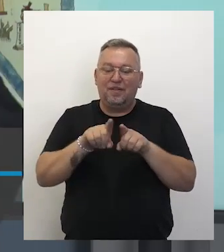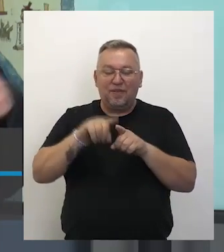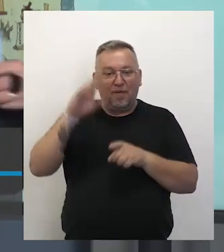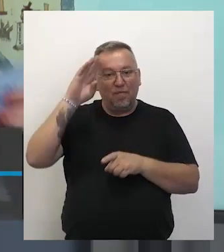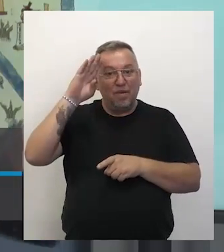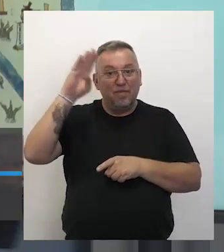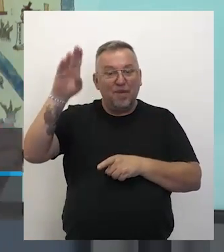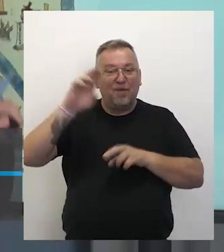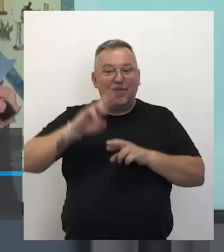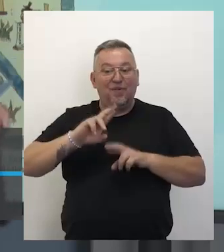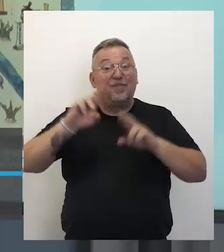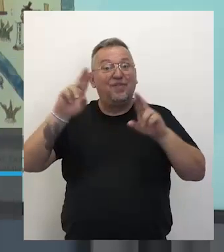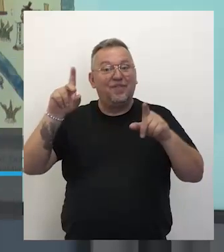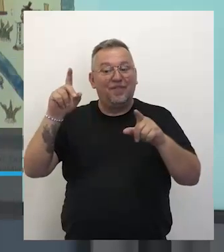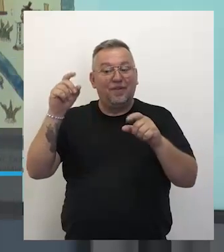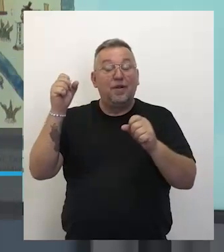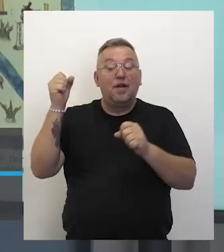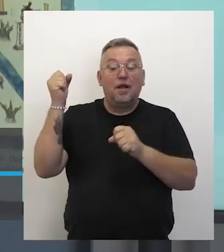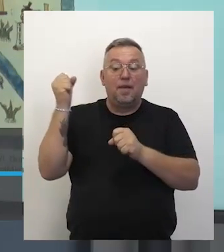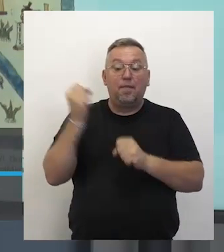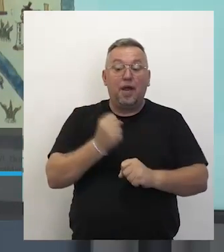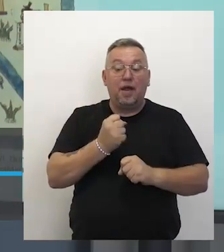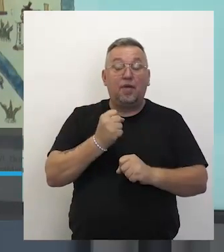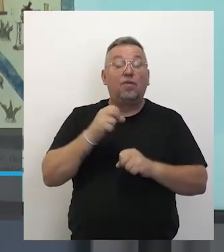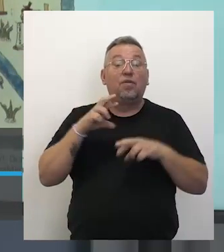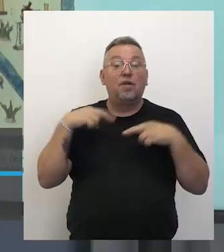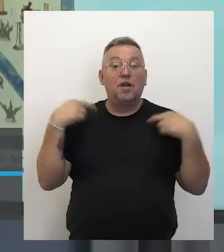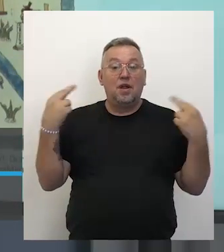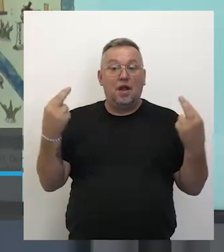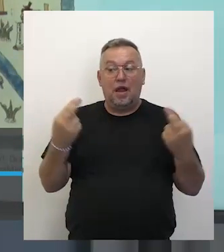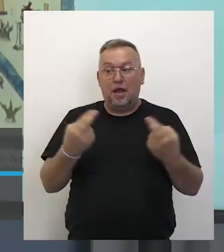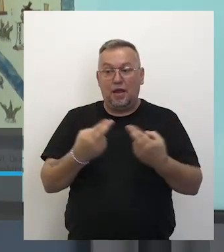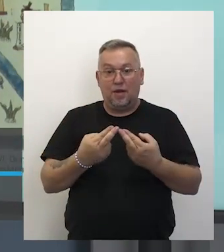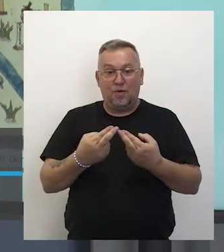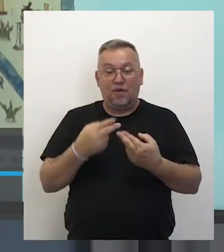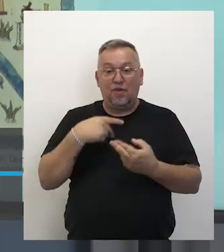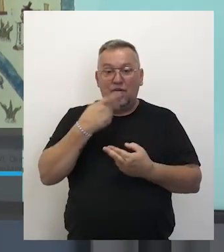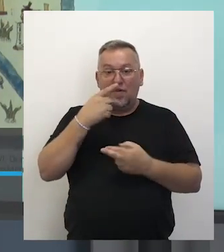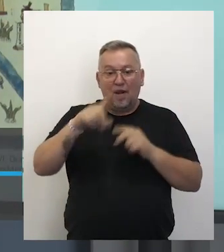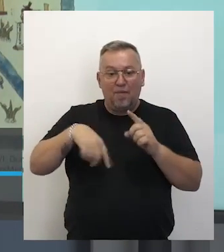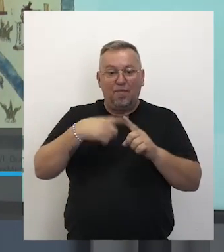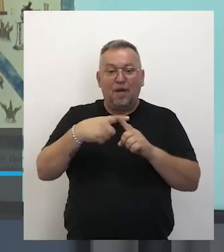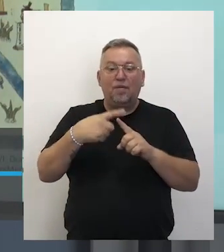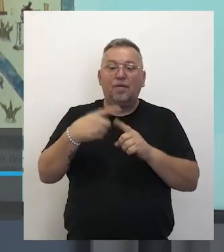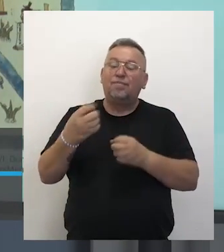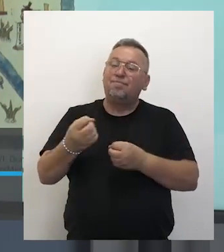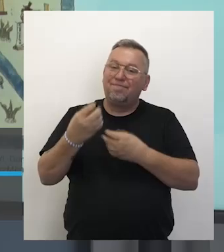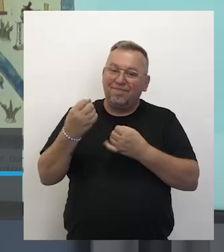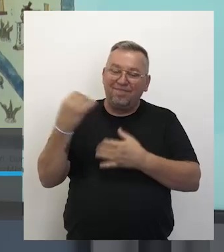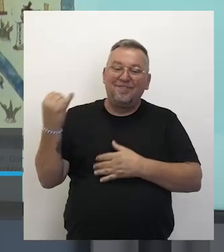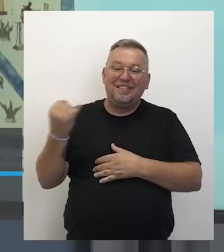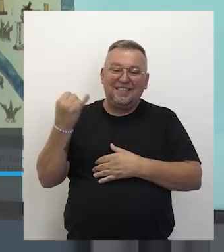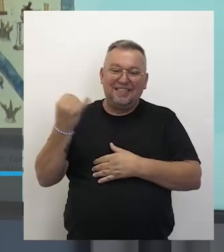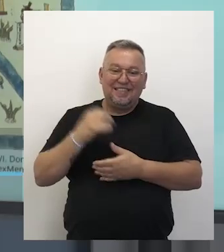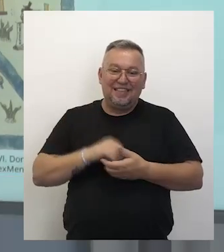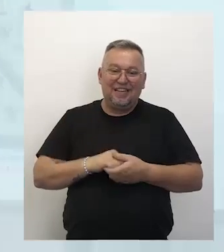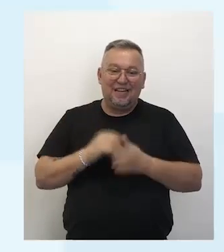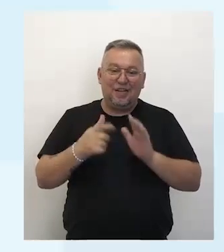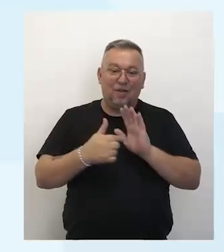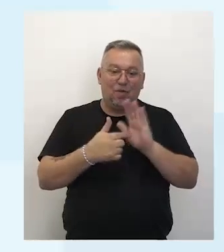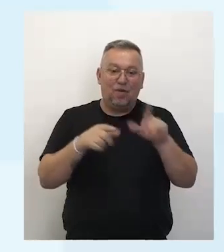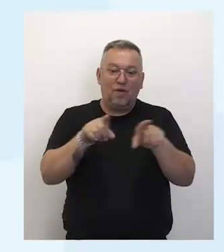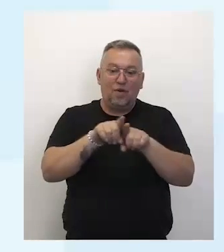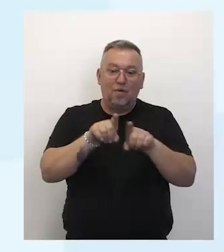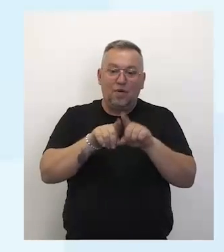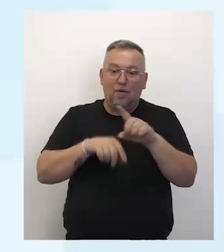diferença entre império e reino. E a gente vai falar muito mais sobre isso, porque é uma informação bem importante. Estou mostrando para vocês aí,